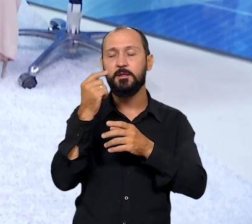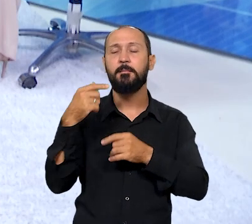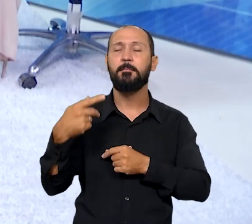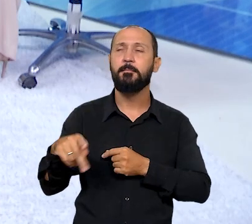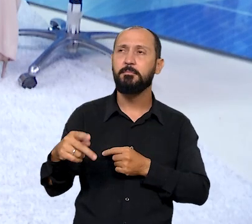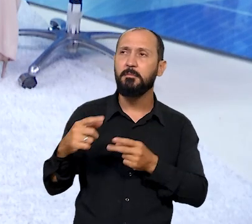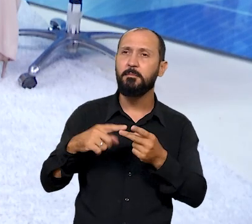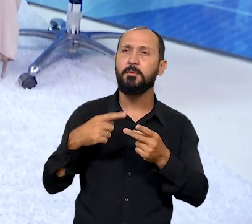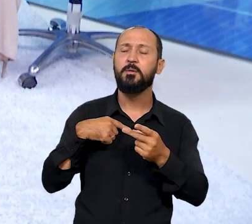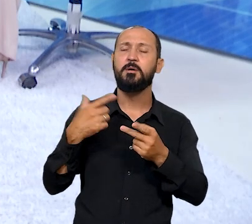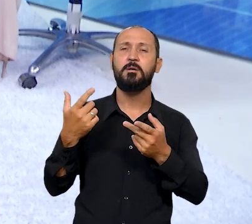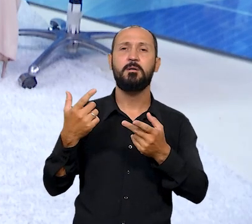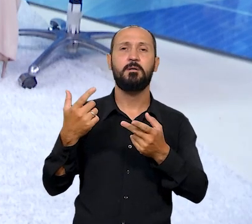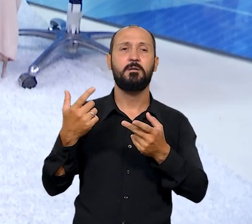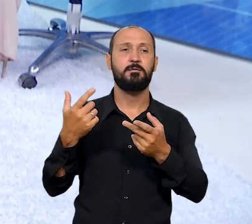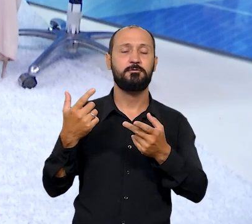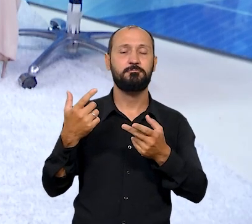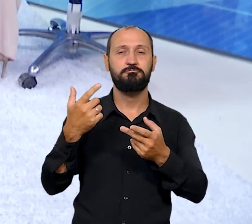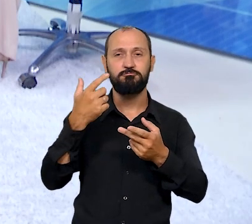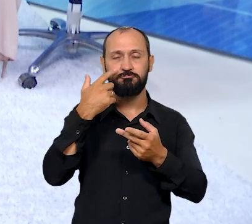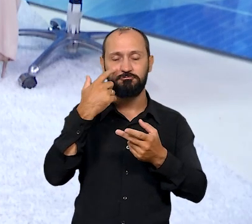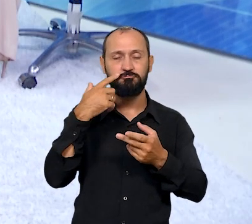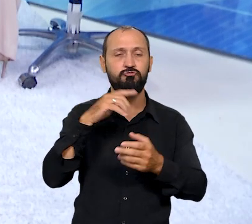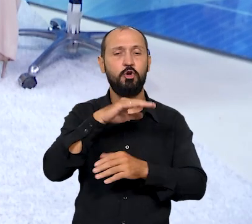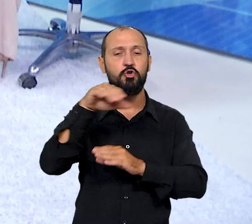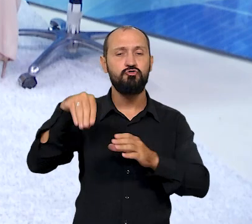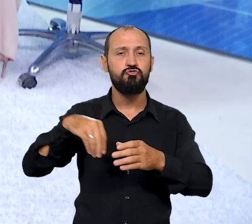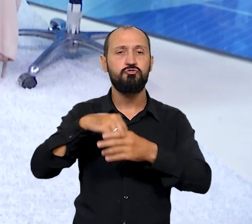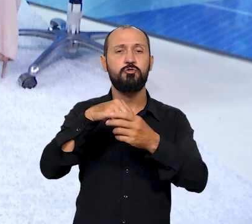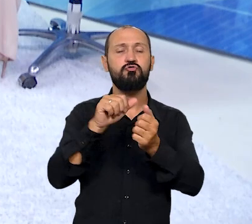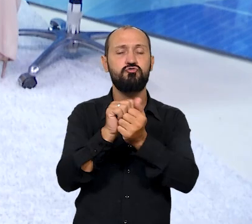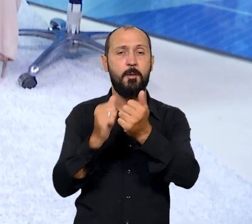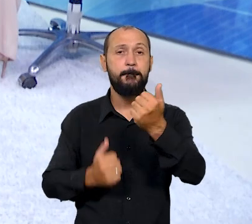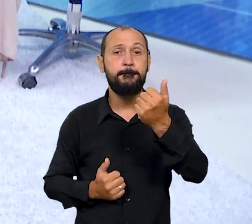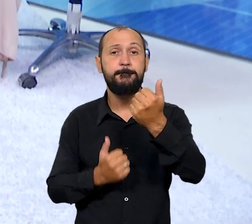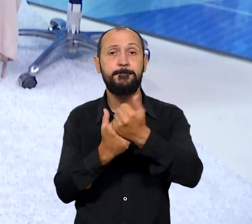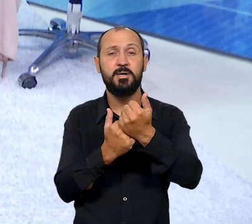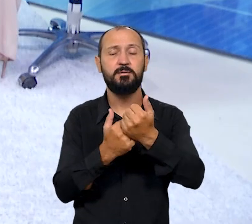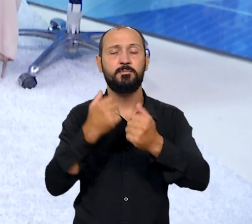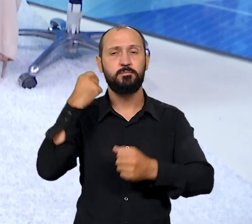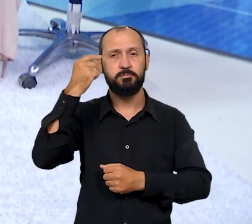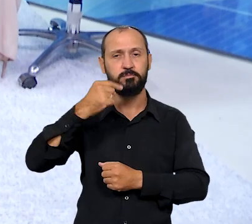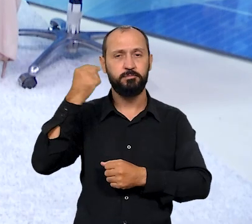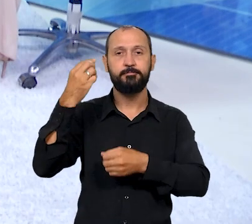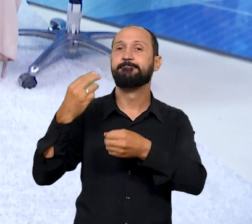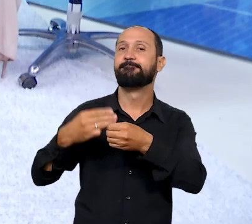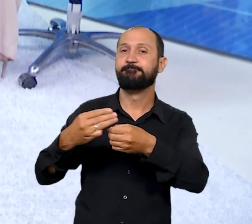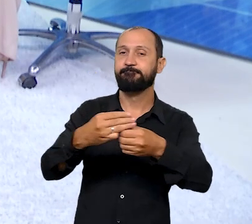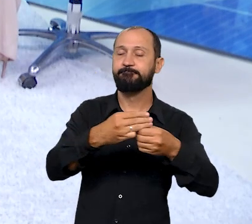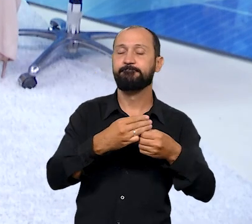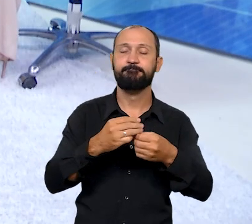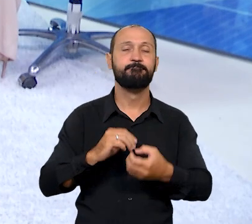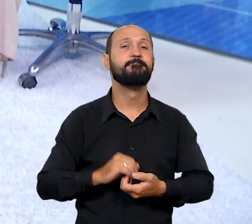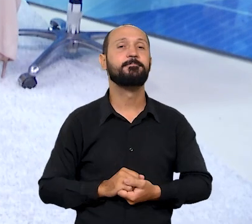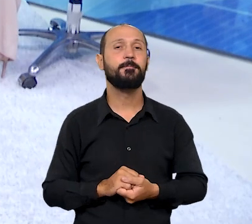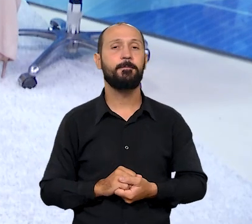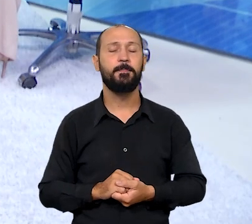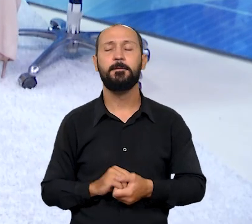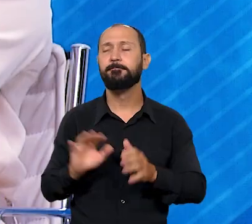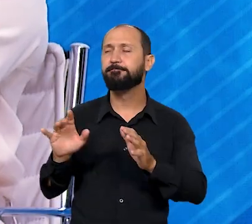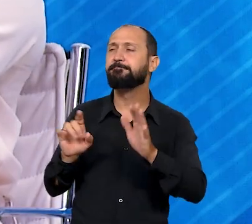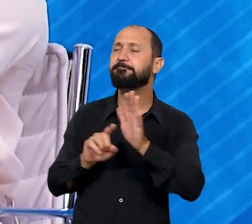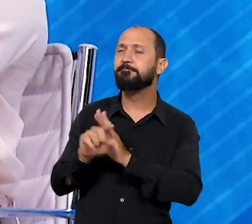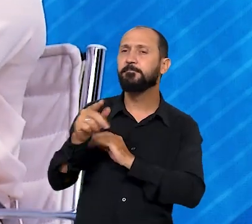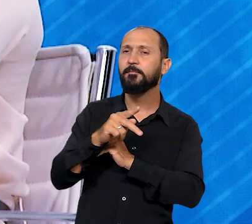do agronegócio, Ponta Porã também. Então a gente tenta integrar isso aí e dar todo o suporte para a advocacia do interior nesse